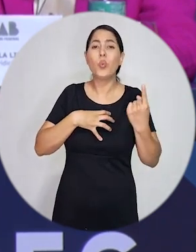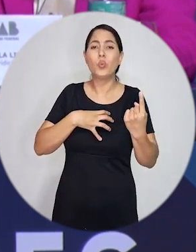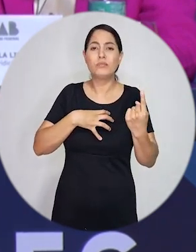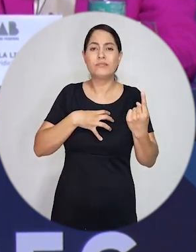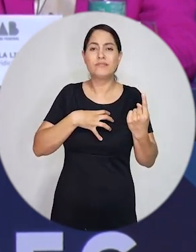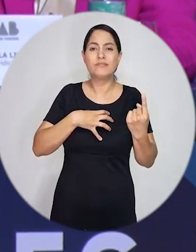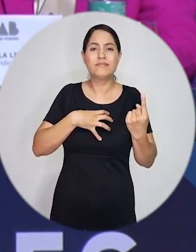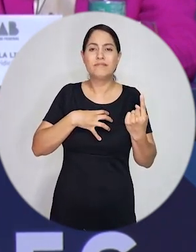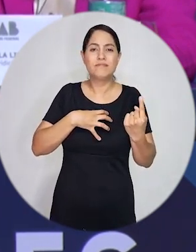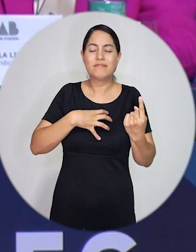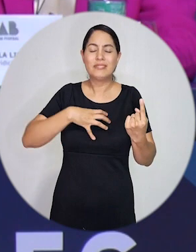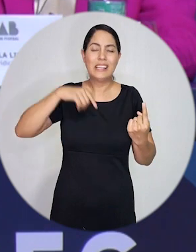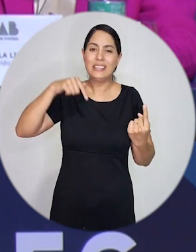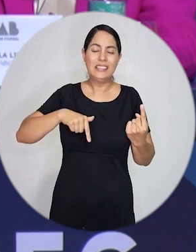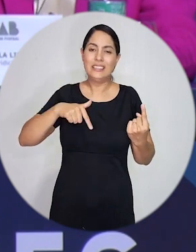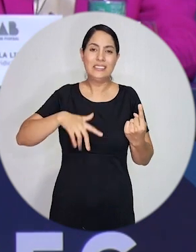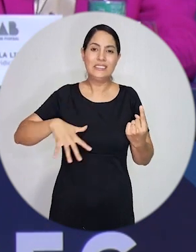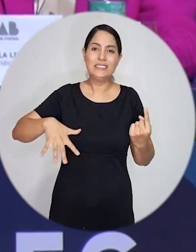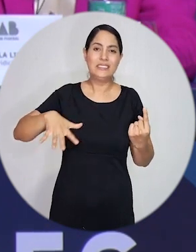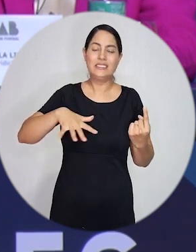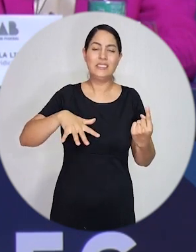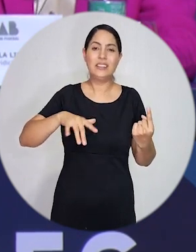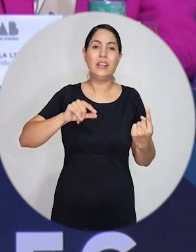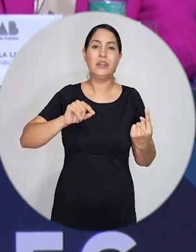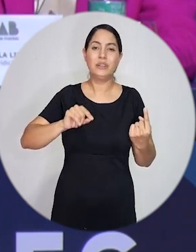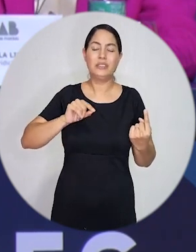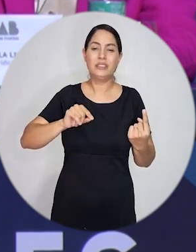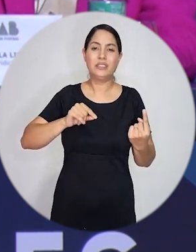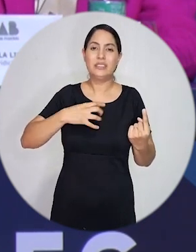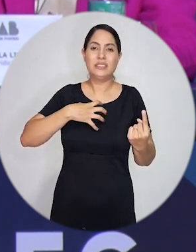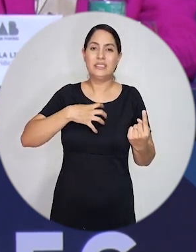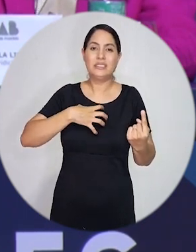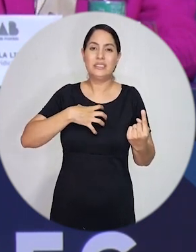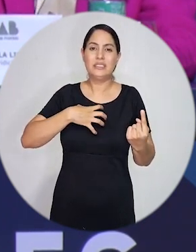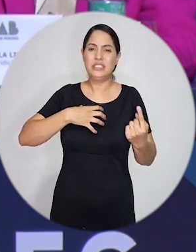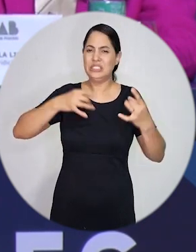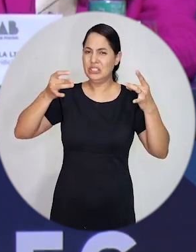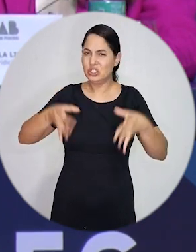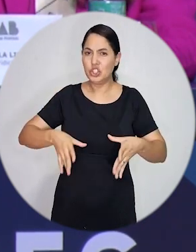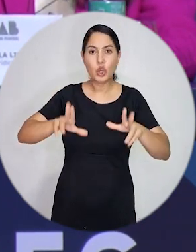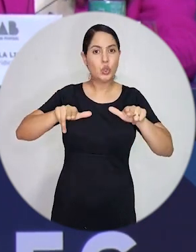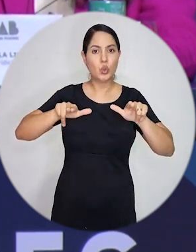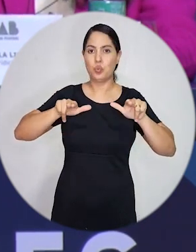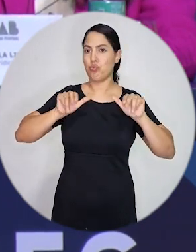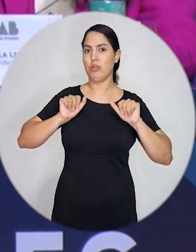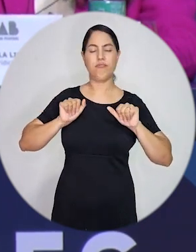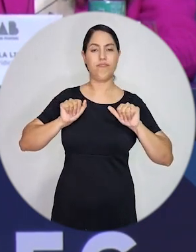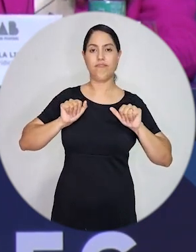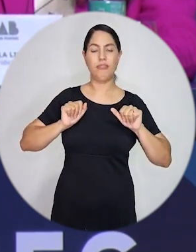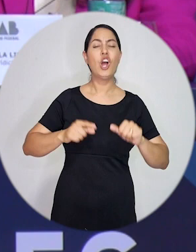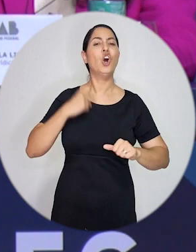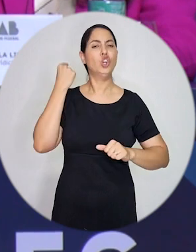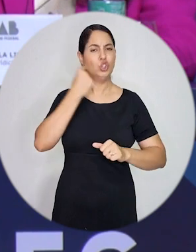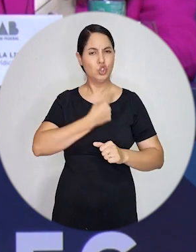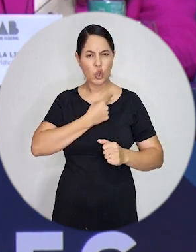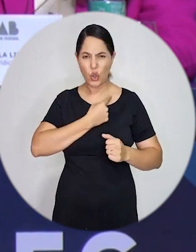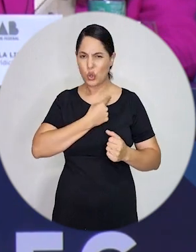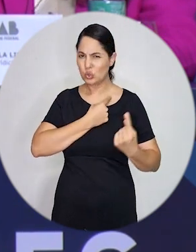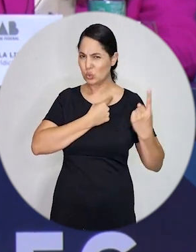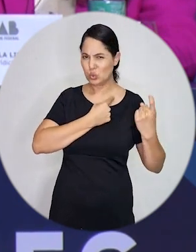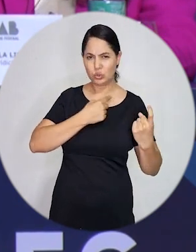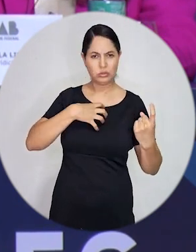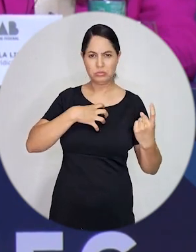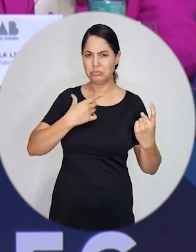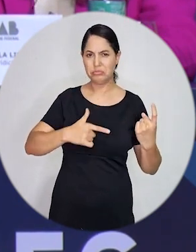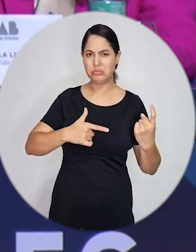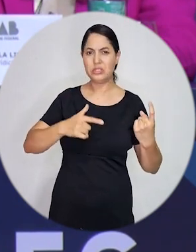Só tem um sentimento que não nos pertence, que é o da desistência. Nós